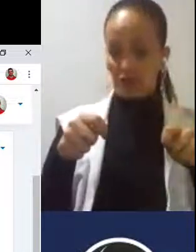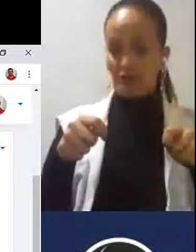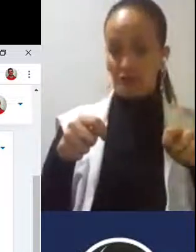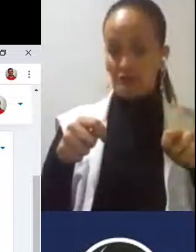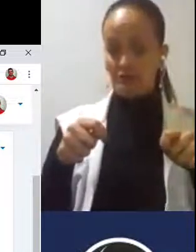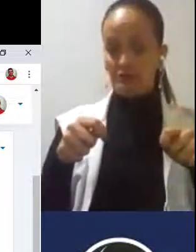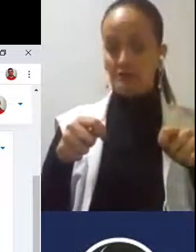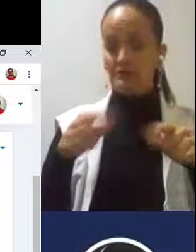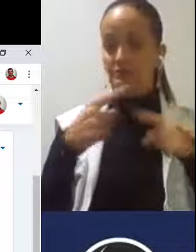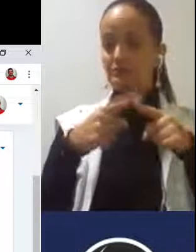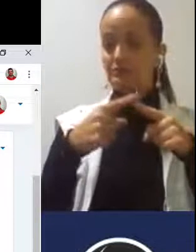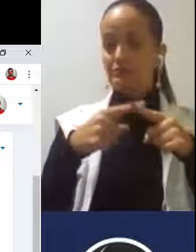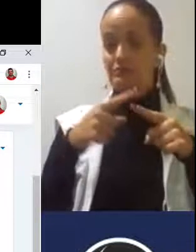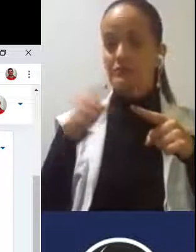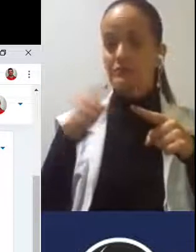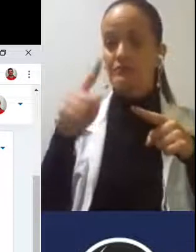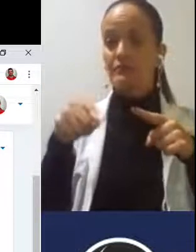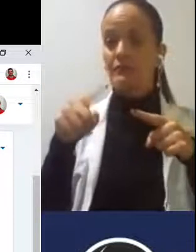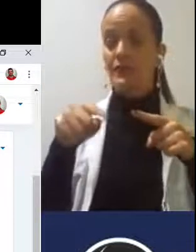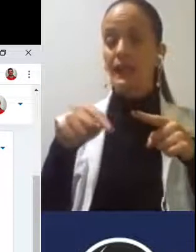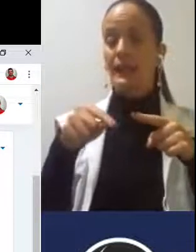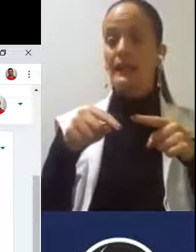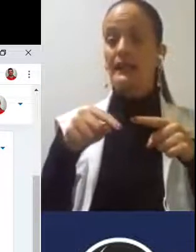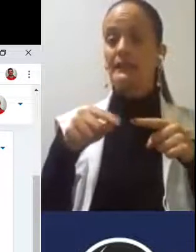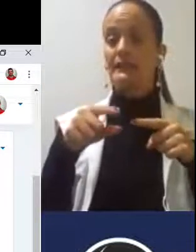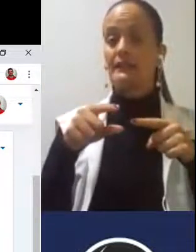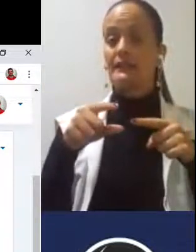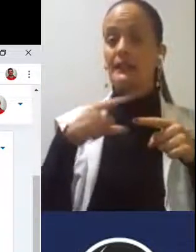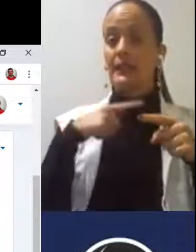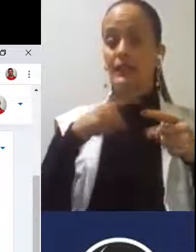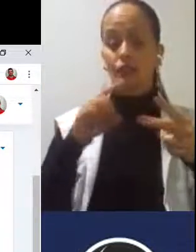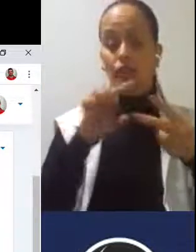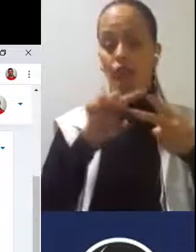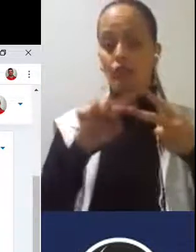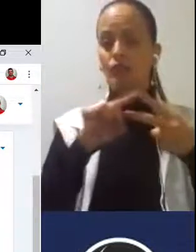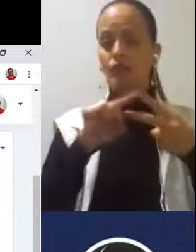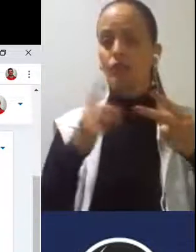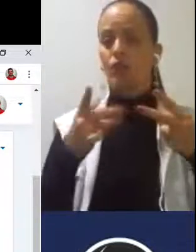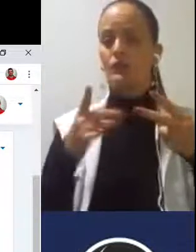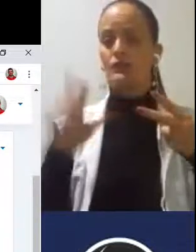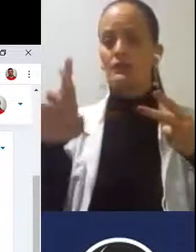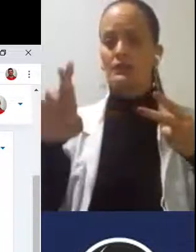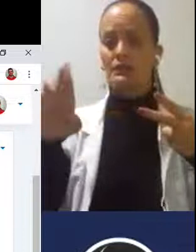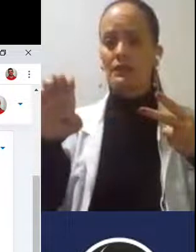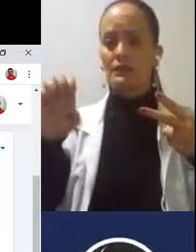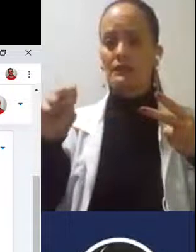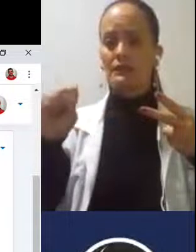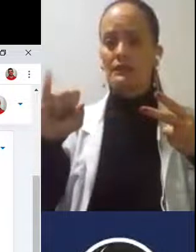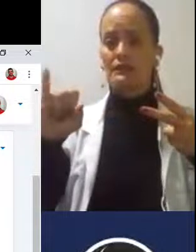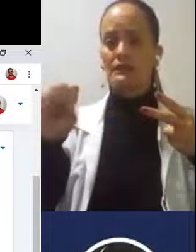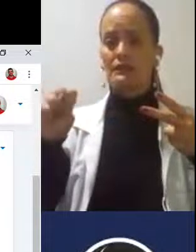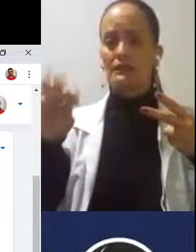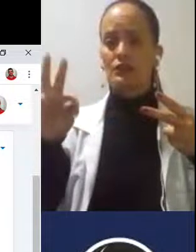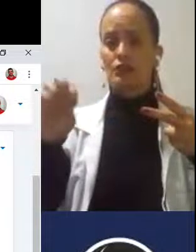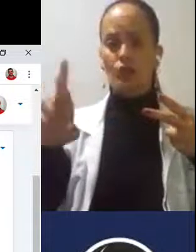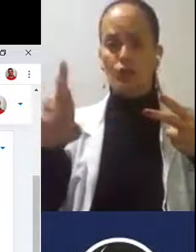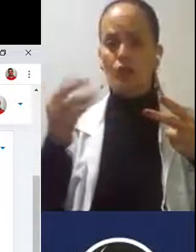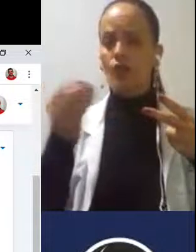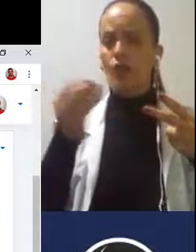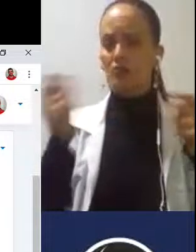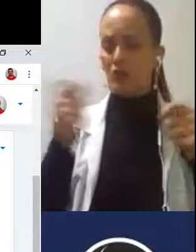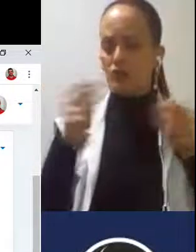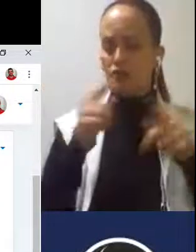elétrica equivalente, quando a gente tem apenas 2 resistores, é essa fórmula aqui que a gente utiliza. É o produto das